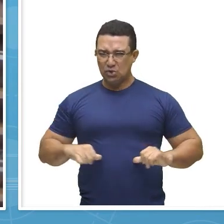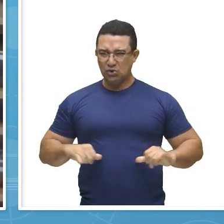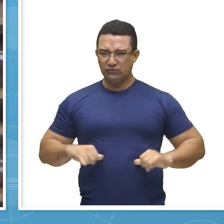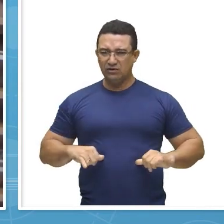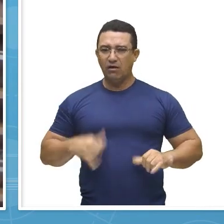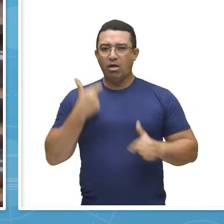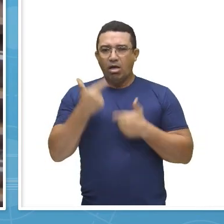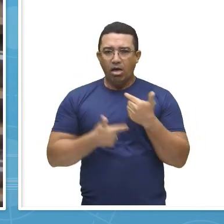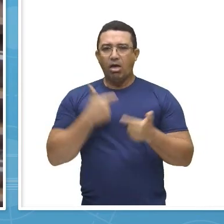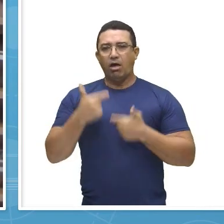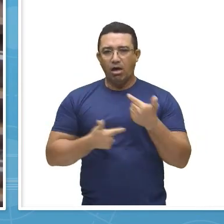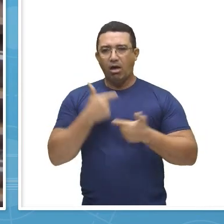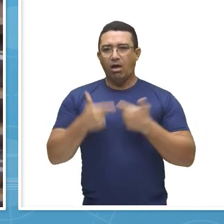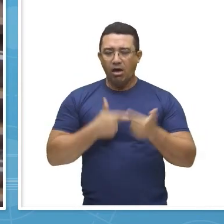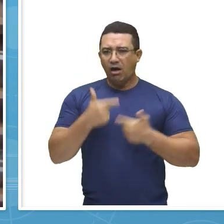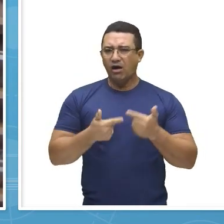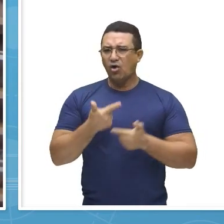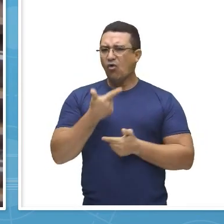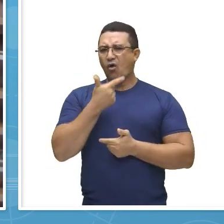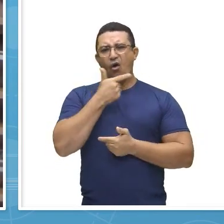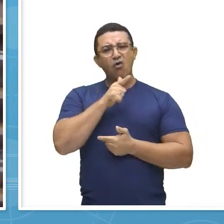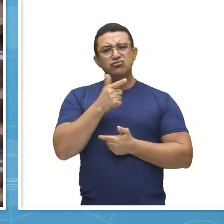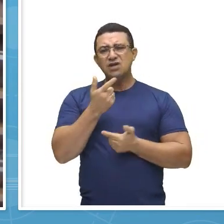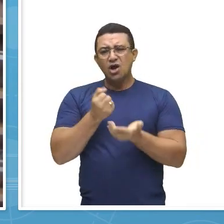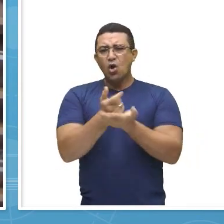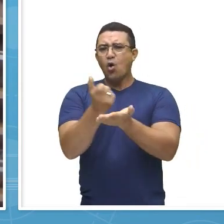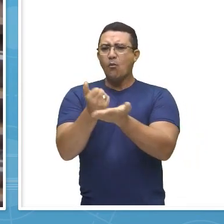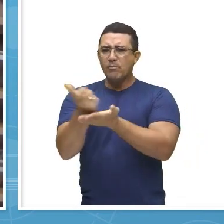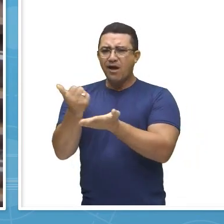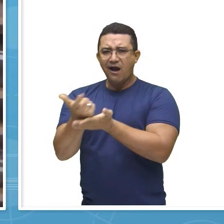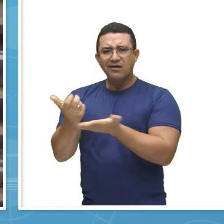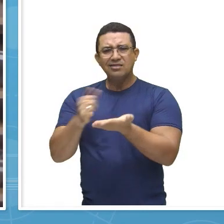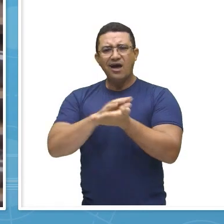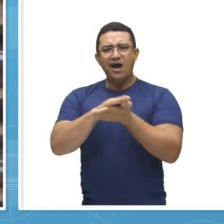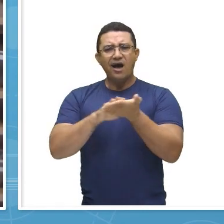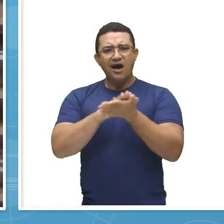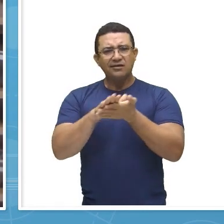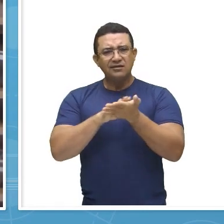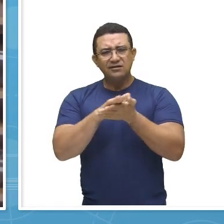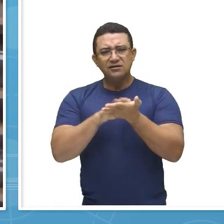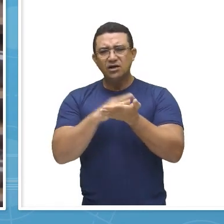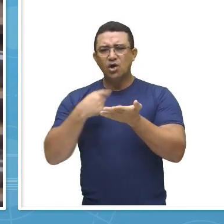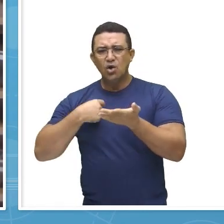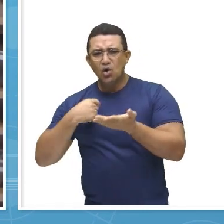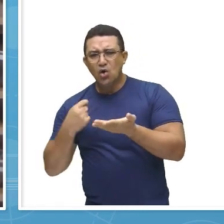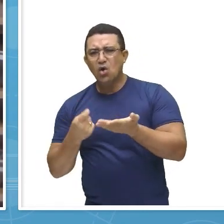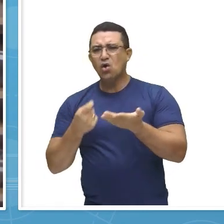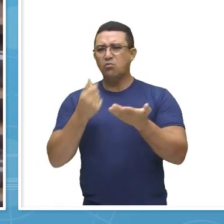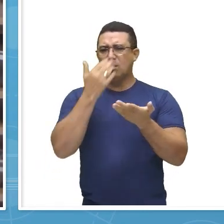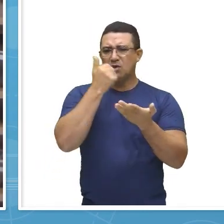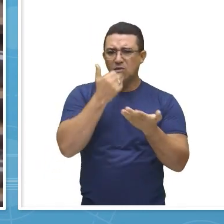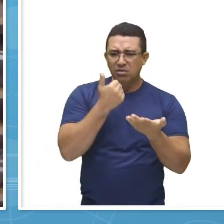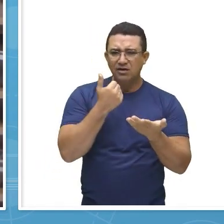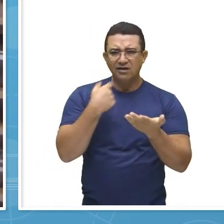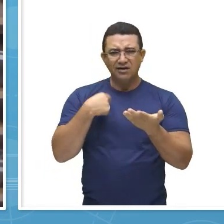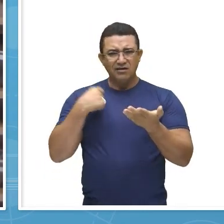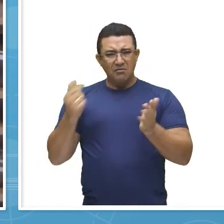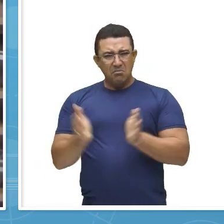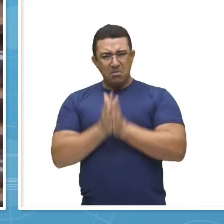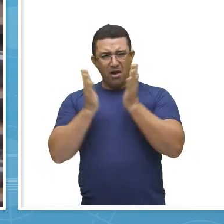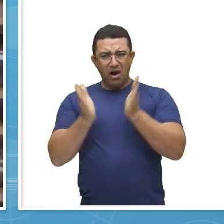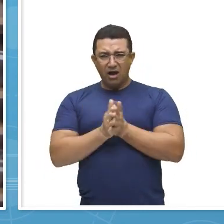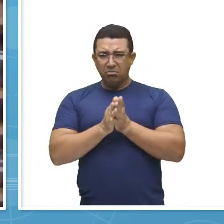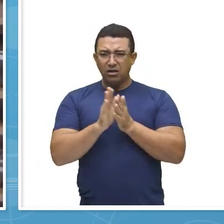trabalho e eu não consigo comprar aquilo que eu estou produzindo. Saio daqui miseravelmente à